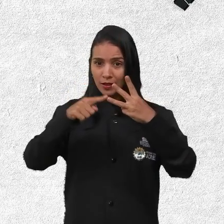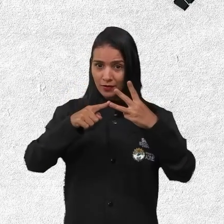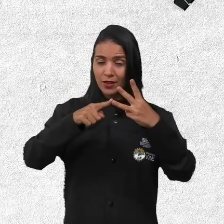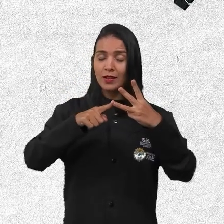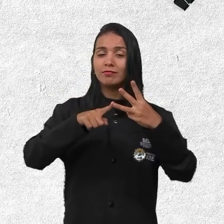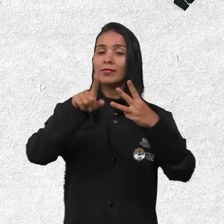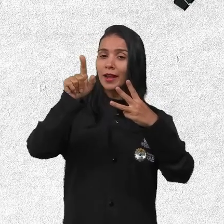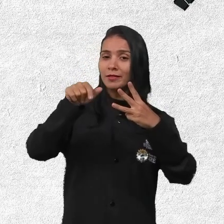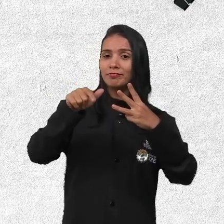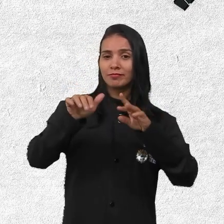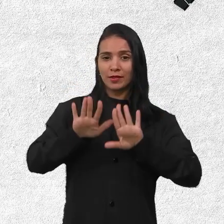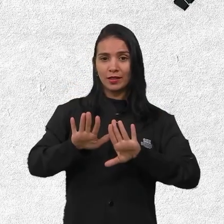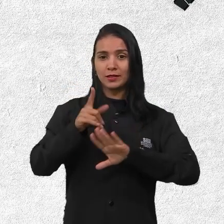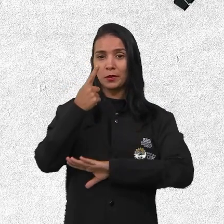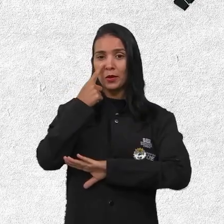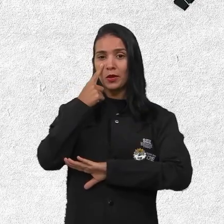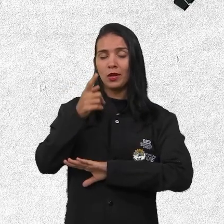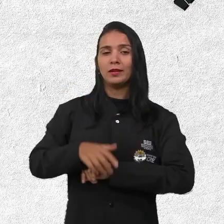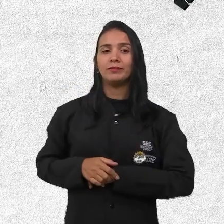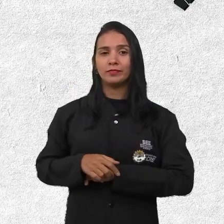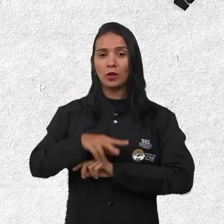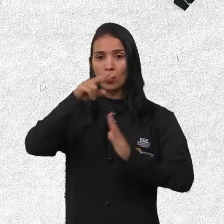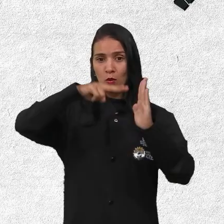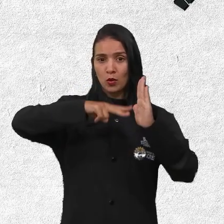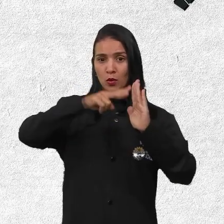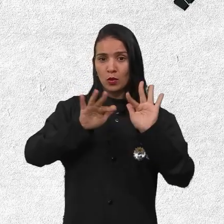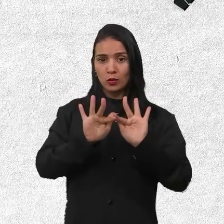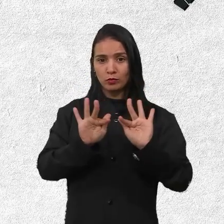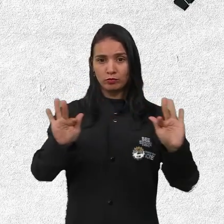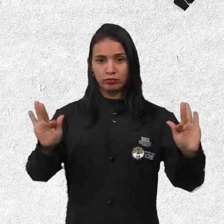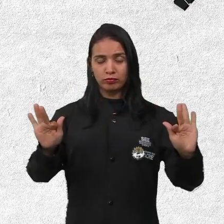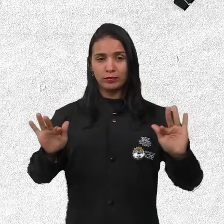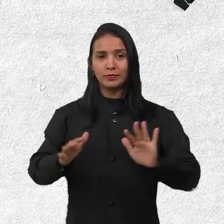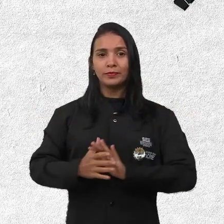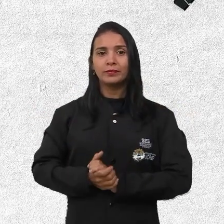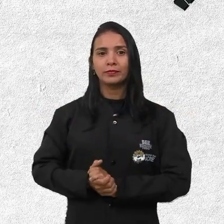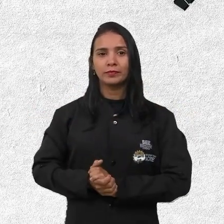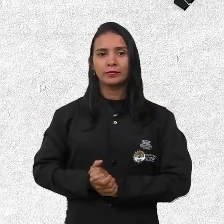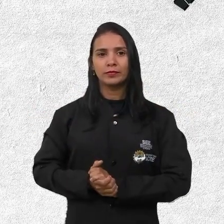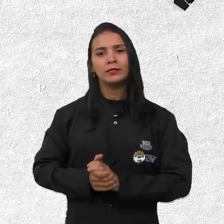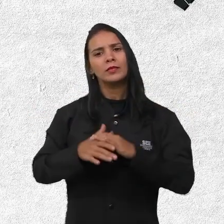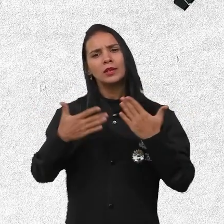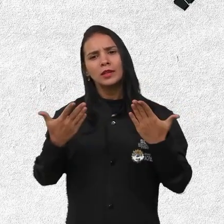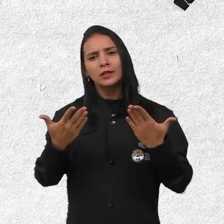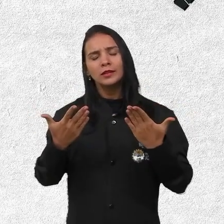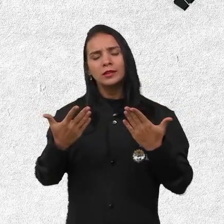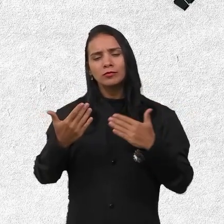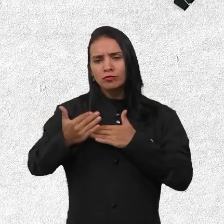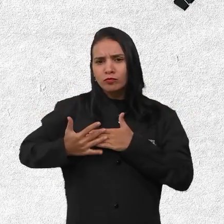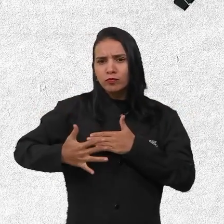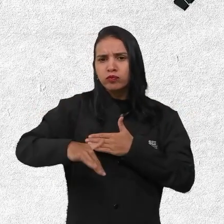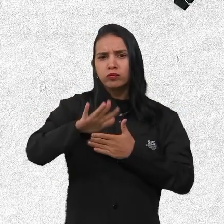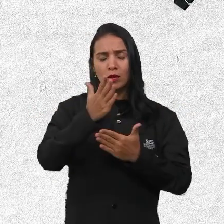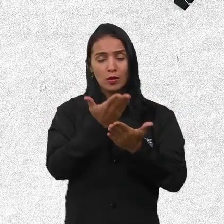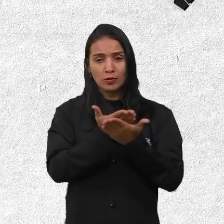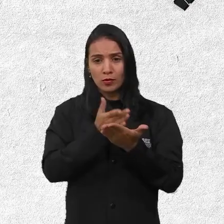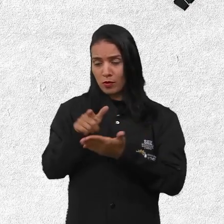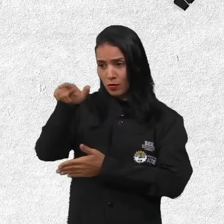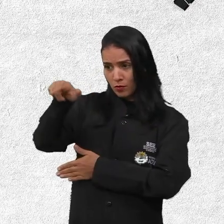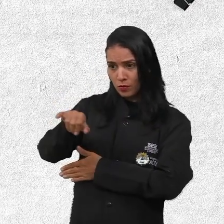fazem. Então, vamos ler o trecho abaixo com muita atenção. Durante a aula, João disse para a